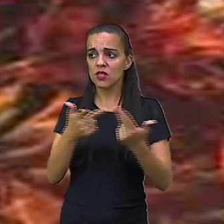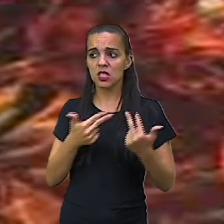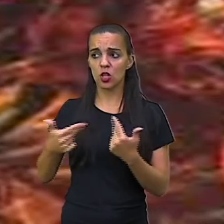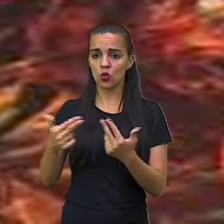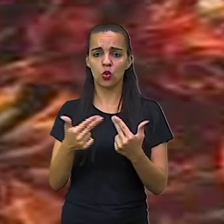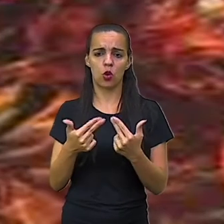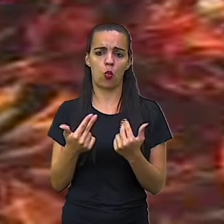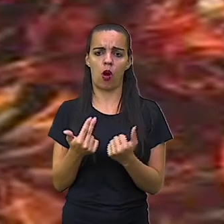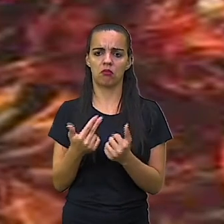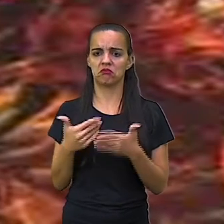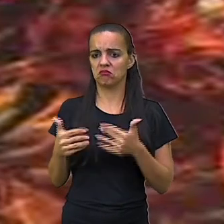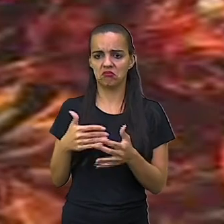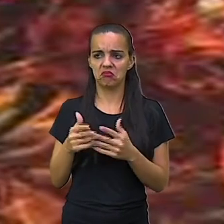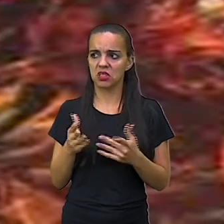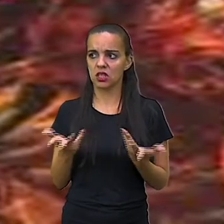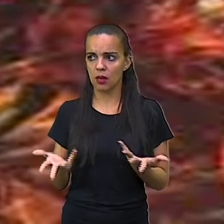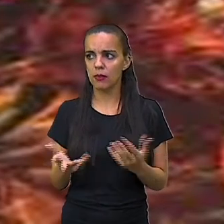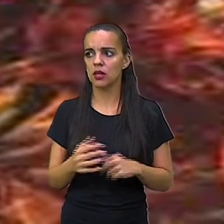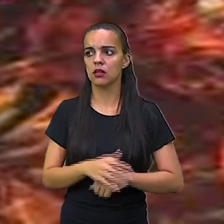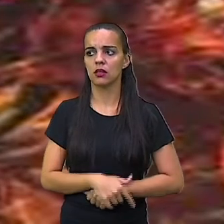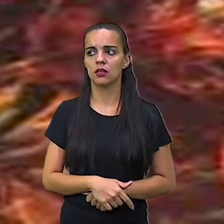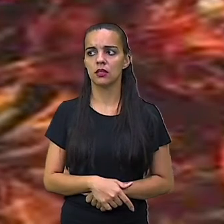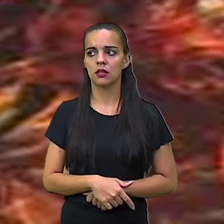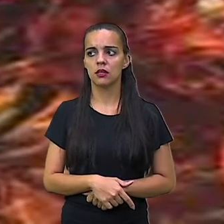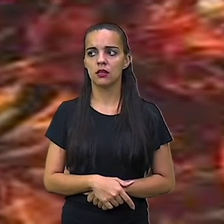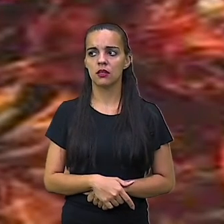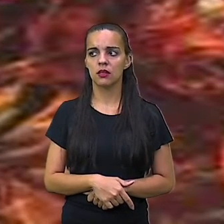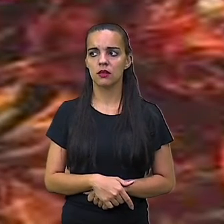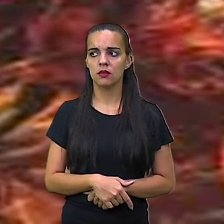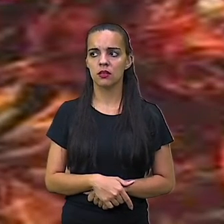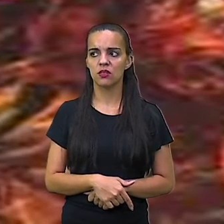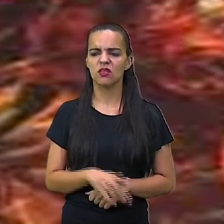tudo isso? Então,